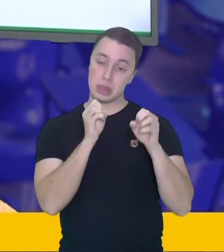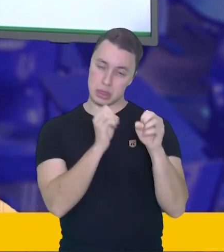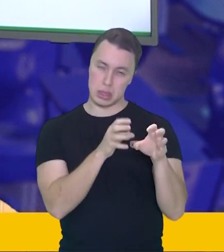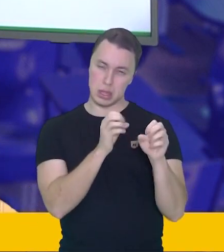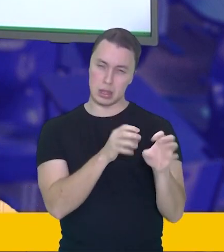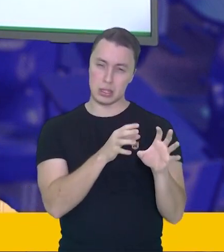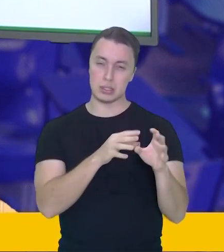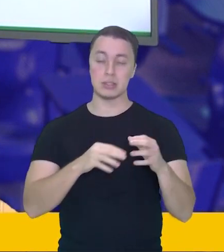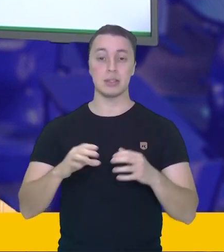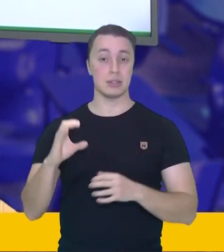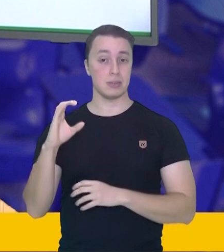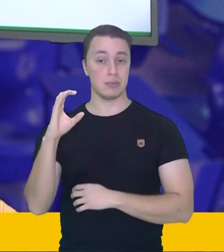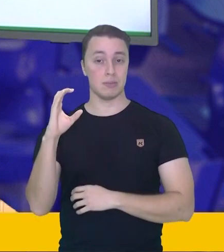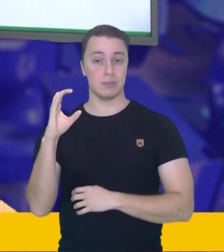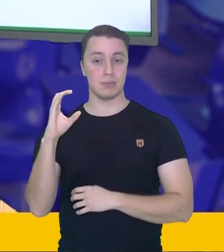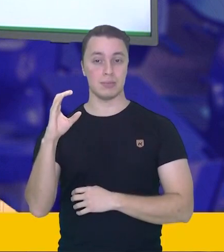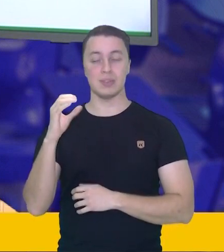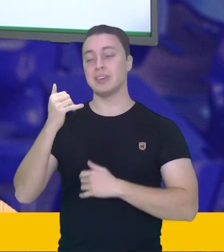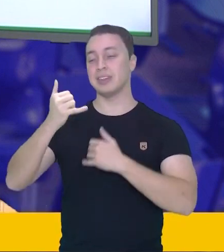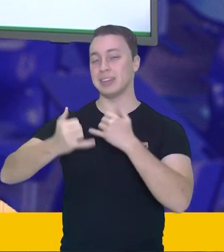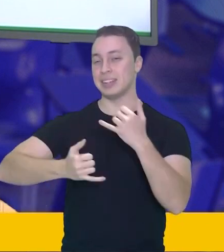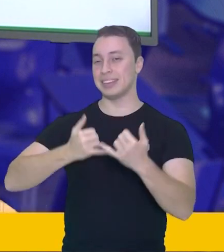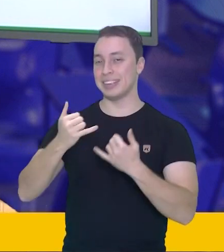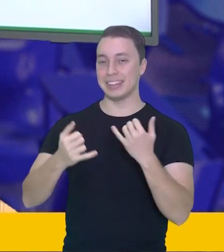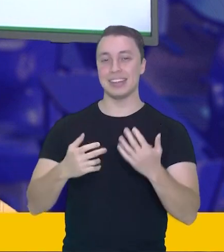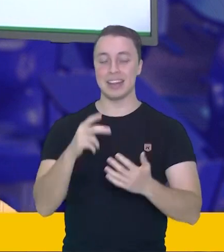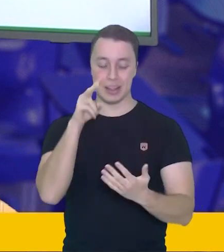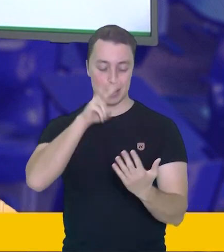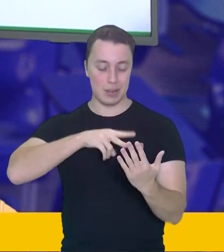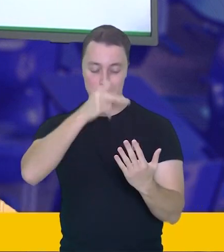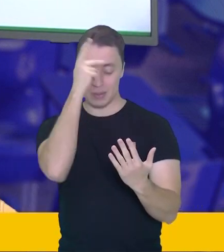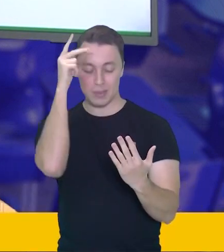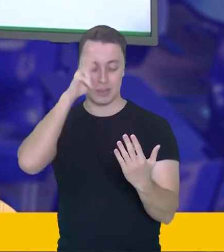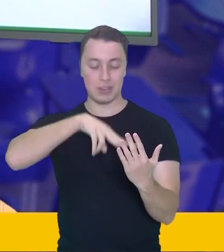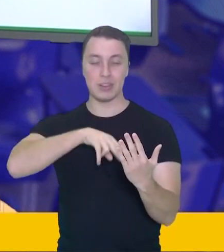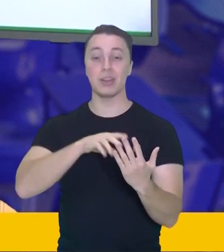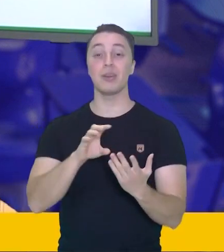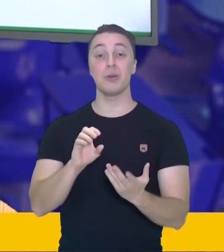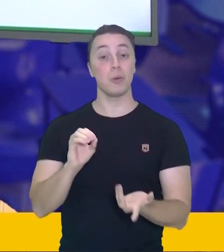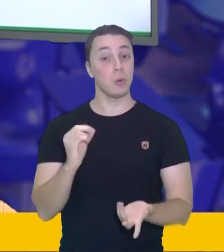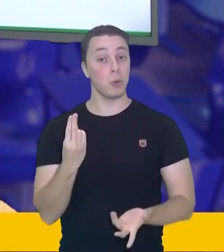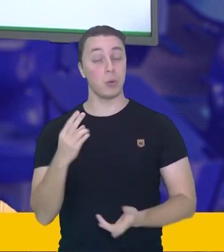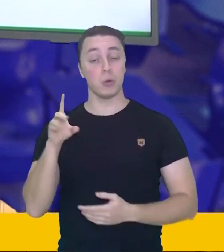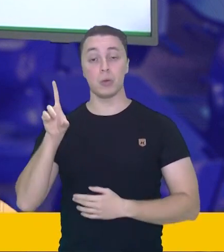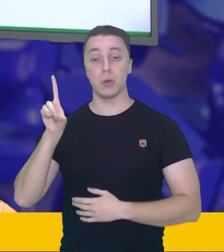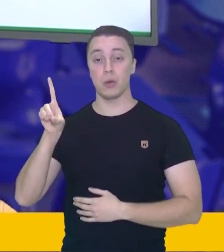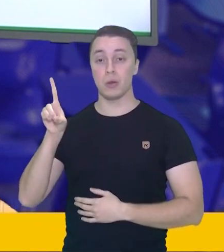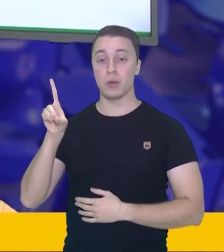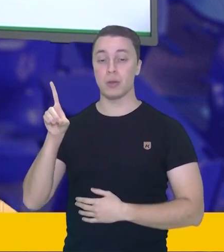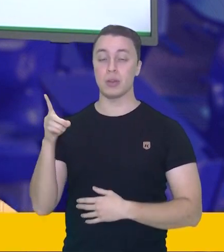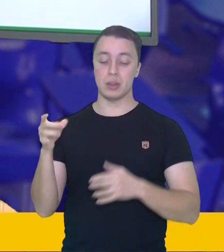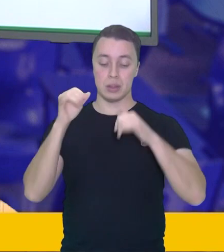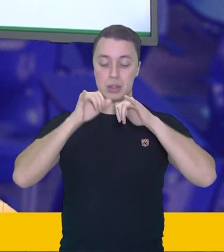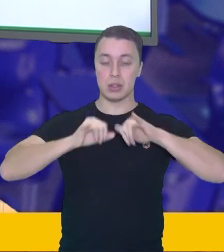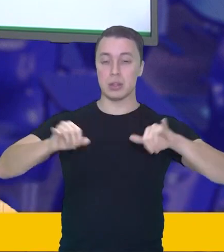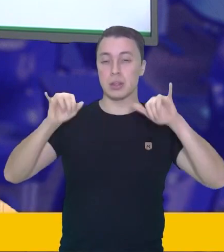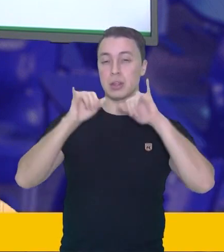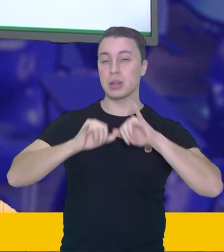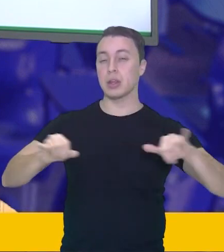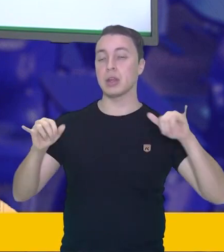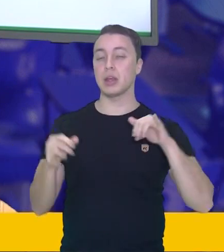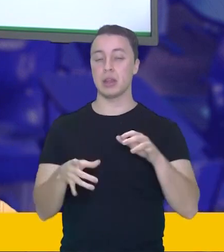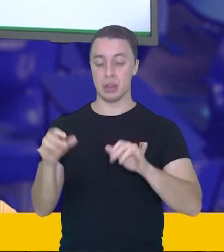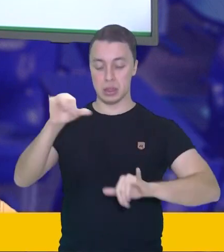ensinamento? C, divertir o leitor? Ou D, transmitir uma informação científica?